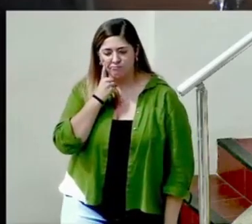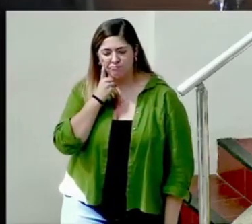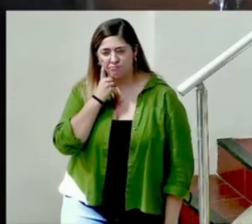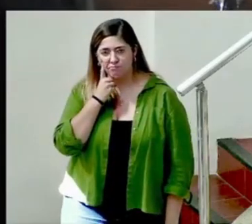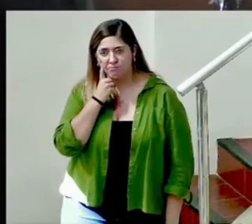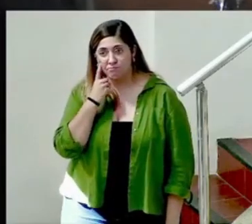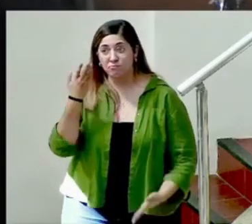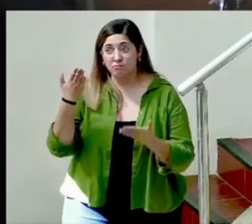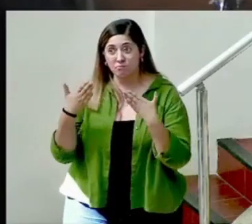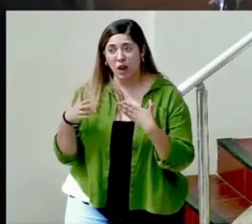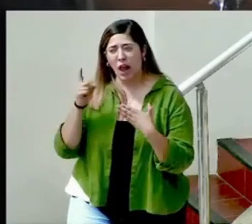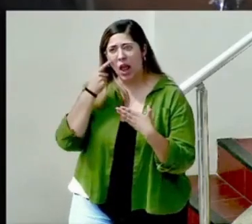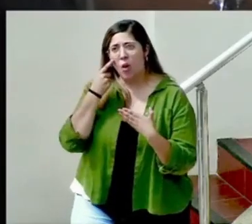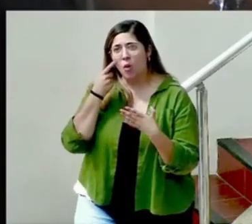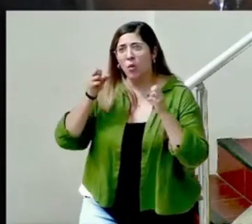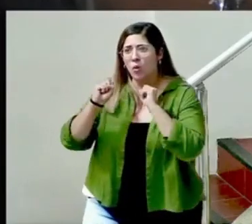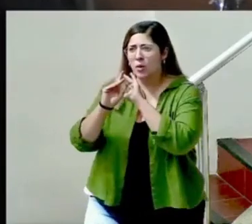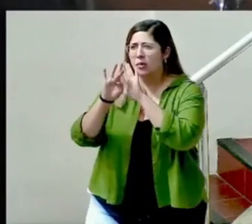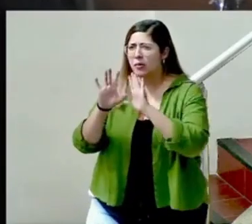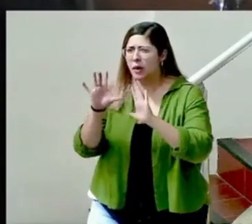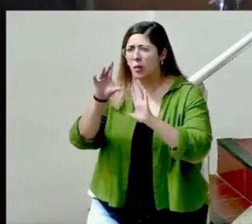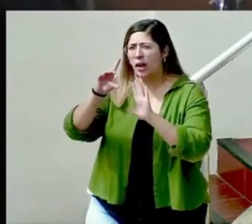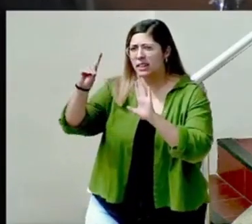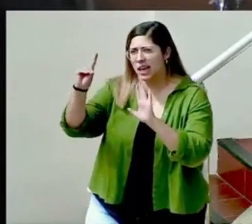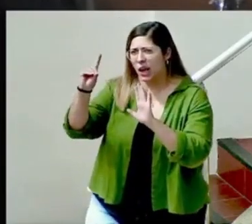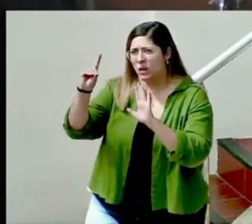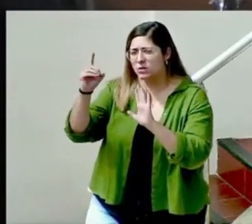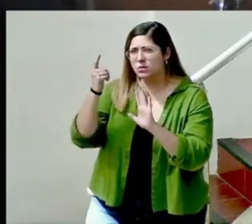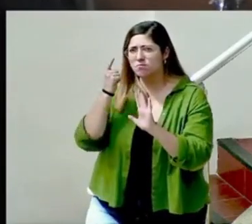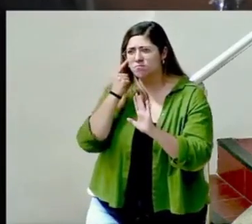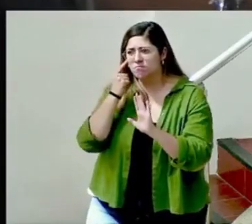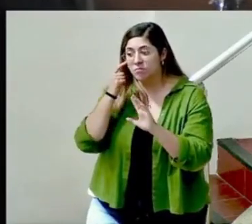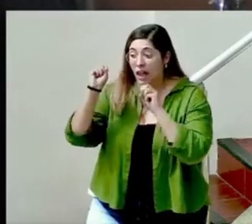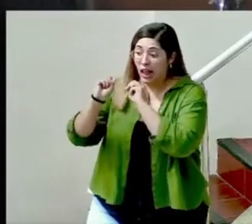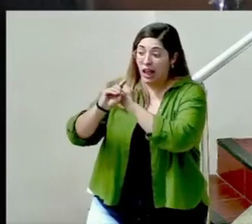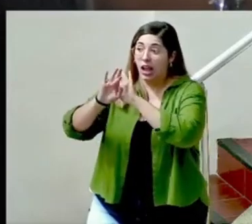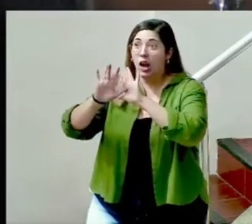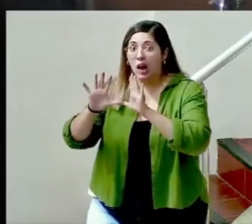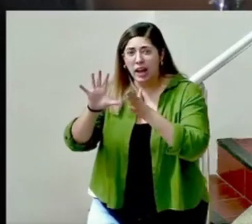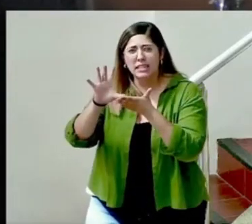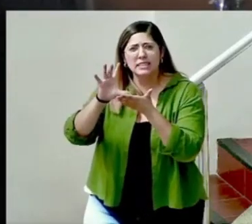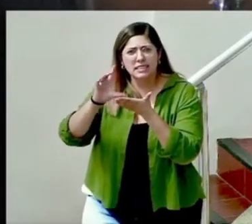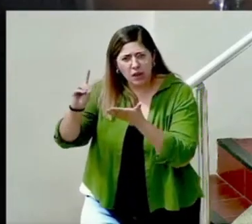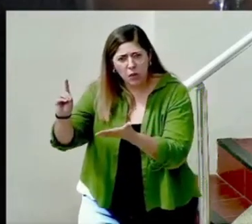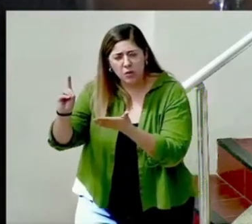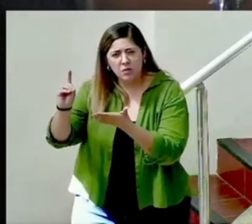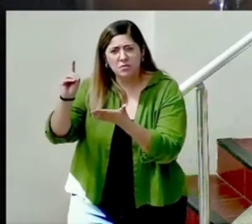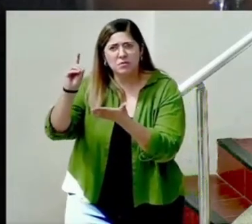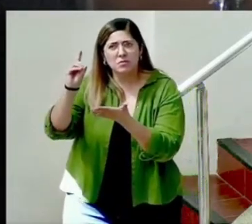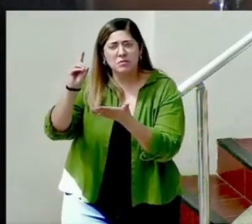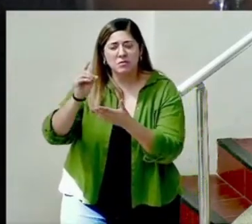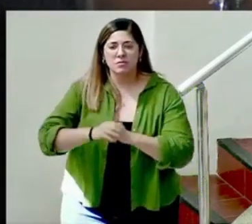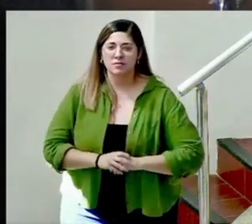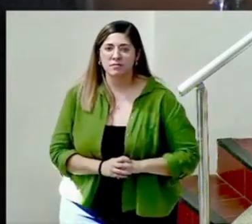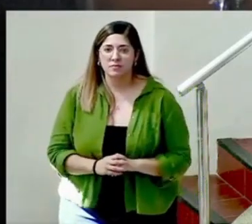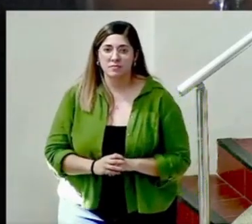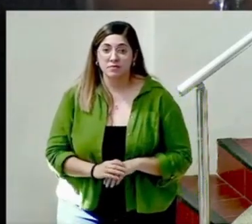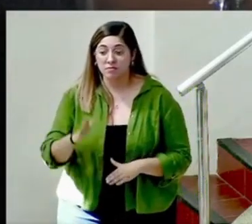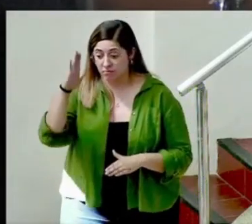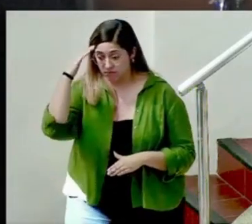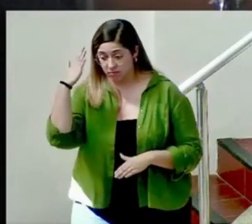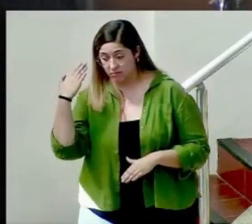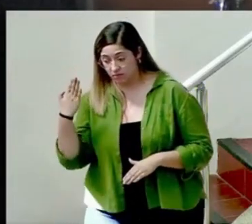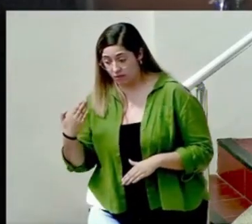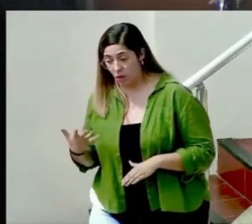Isso está glorificando a Deus? Isso é para a glória de Cristo? Isso é para a honra